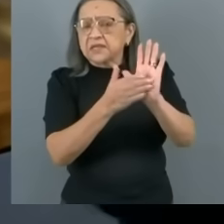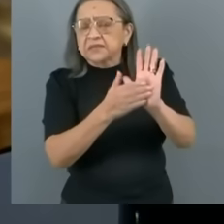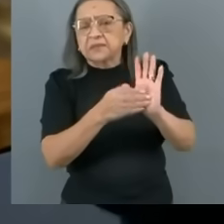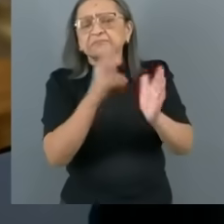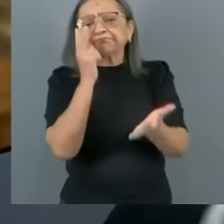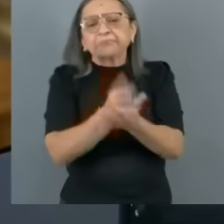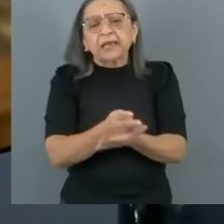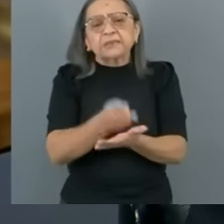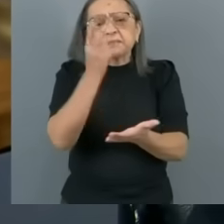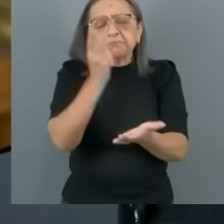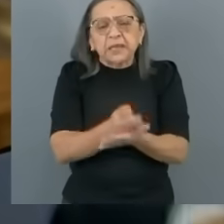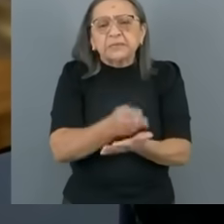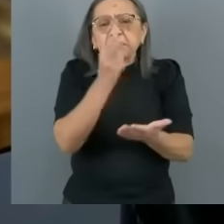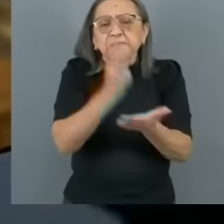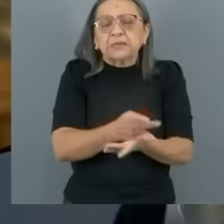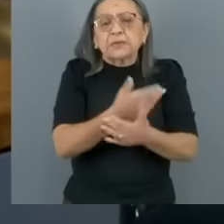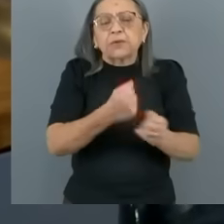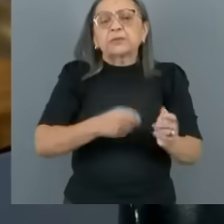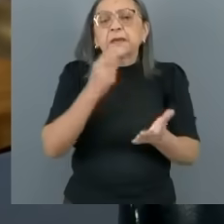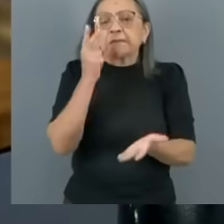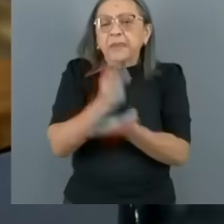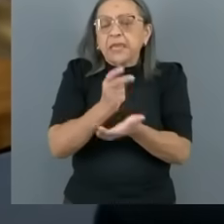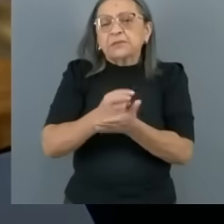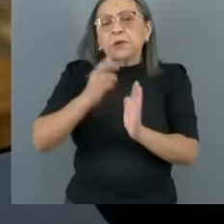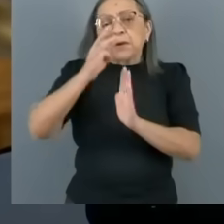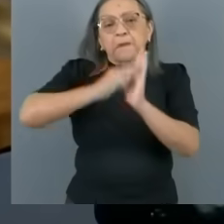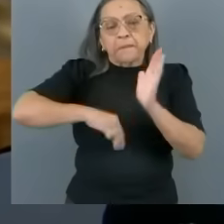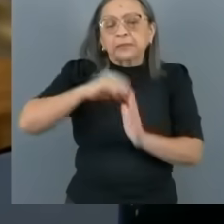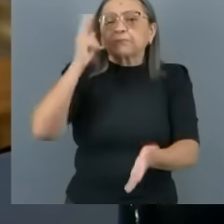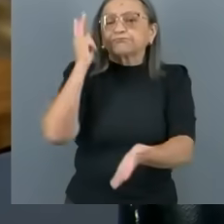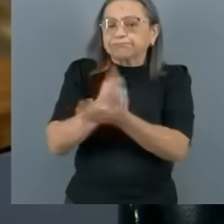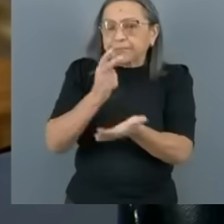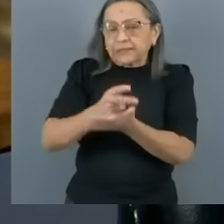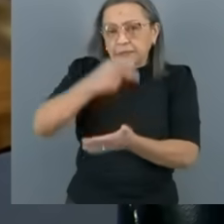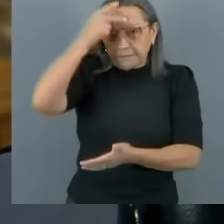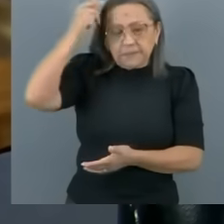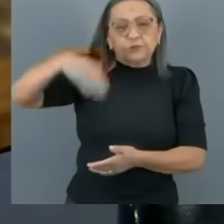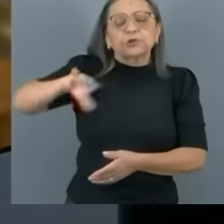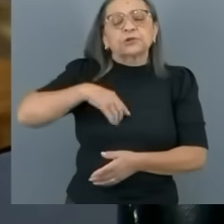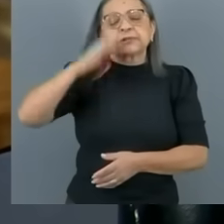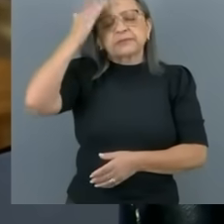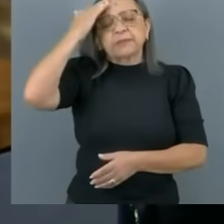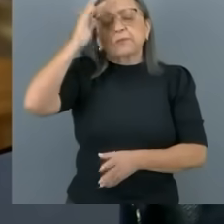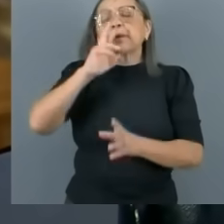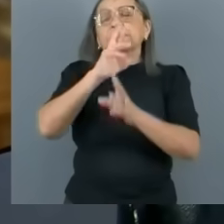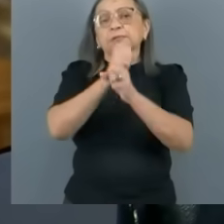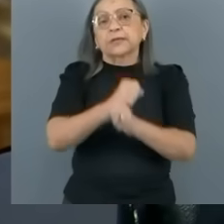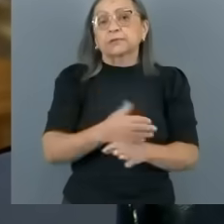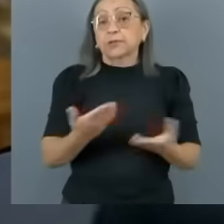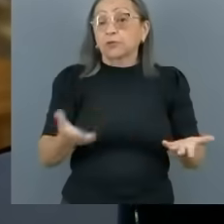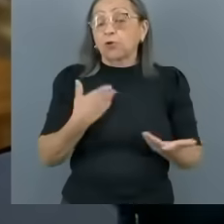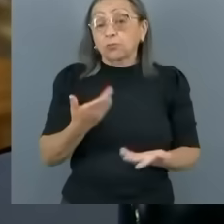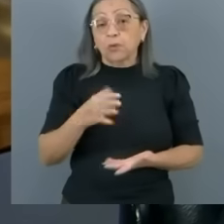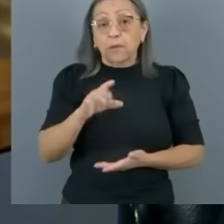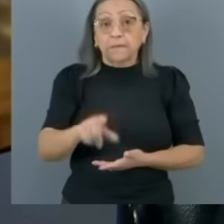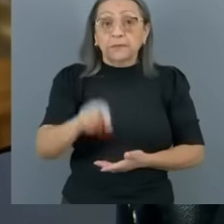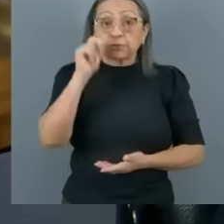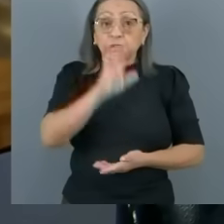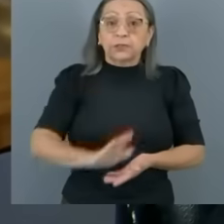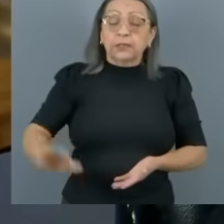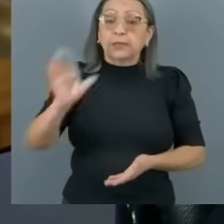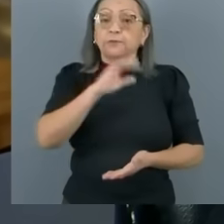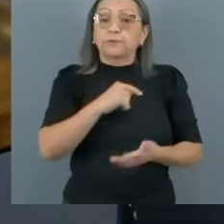com os mesmos métodos e com os mesmos personagens. E nós sabemos qual é o resultado. Corrupção generalizada, aparelhamento da